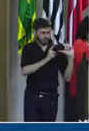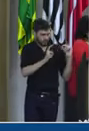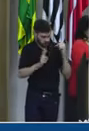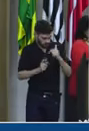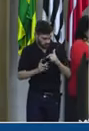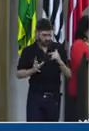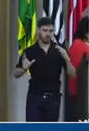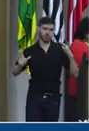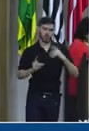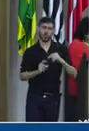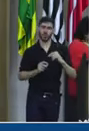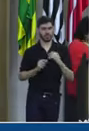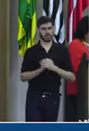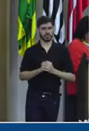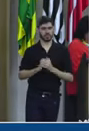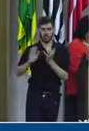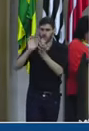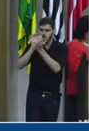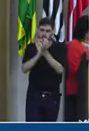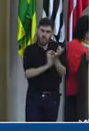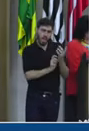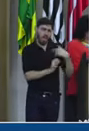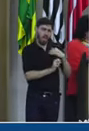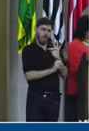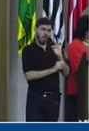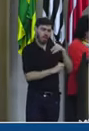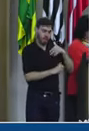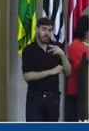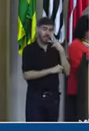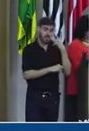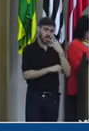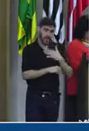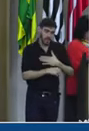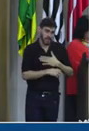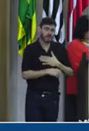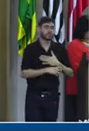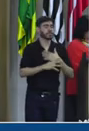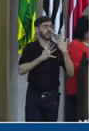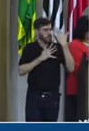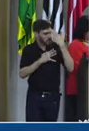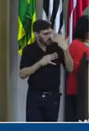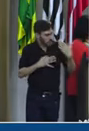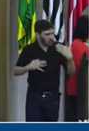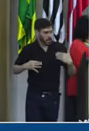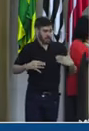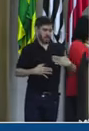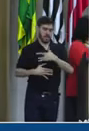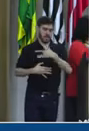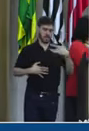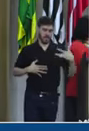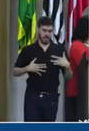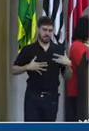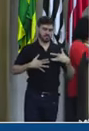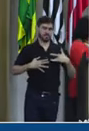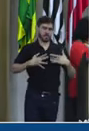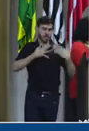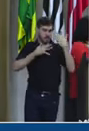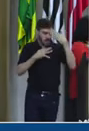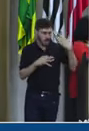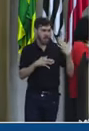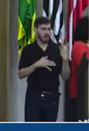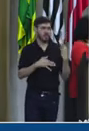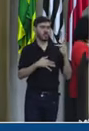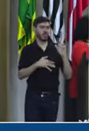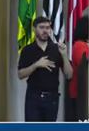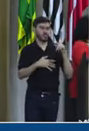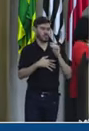com todos eles. E eu encerro a minha fala, agradecendo ao Ministério da Saúde, agradecendo à Fundação, à